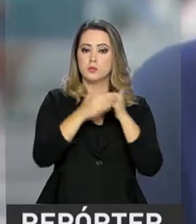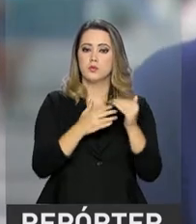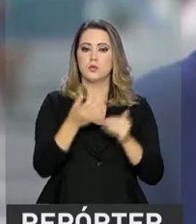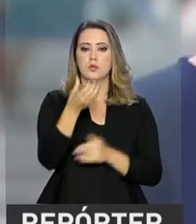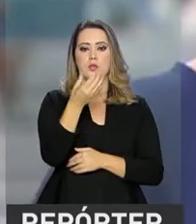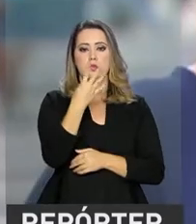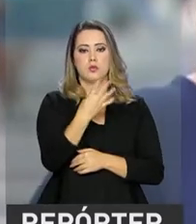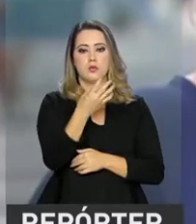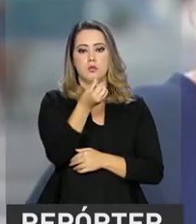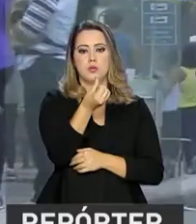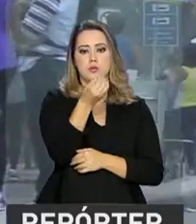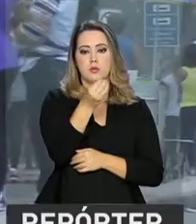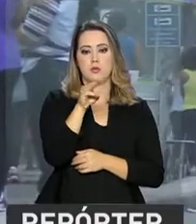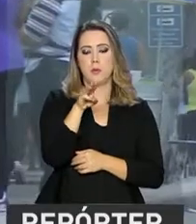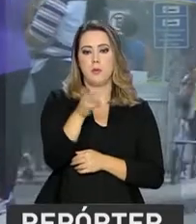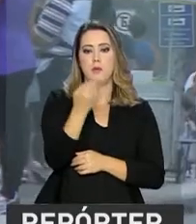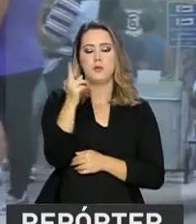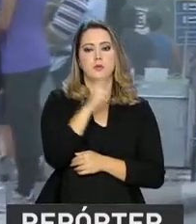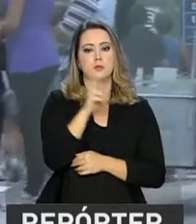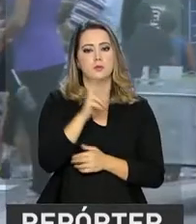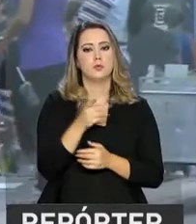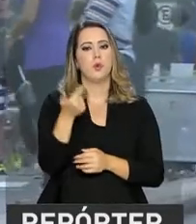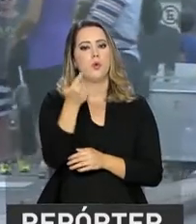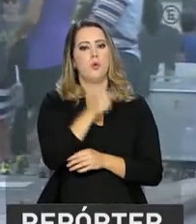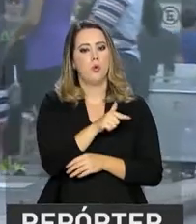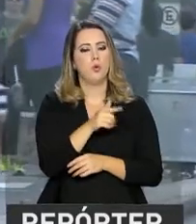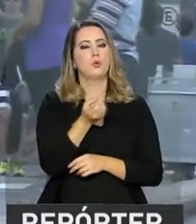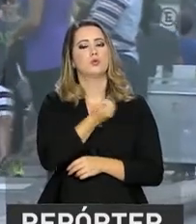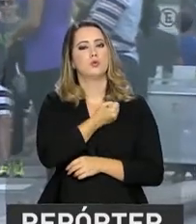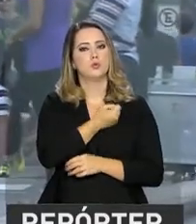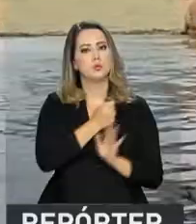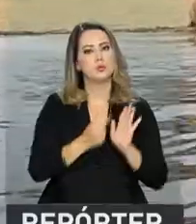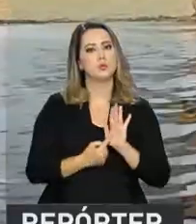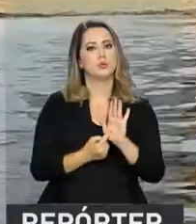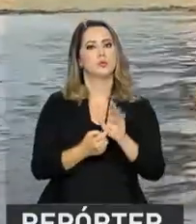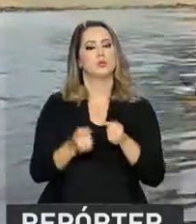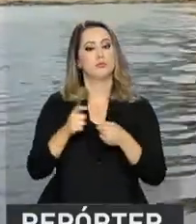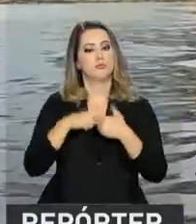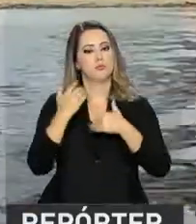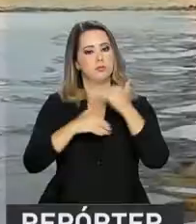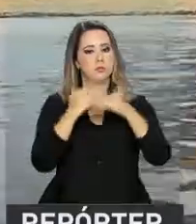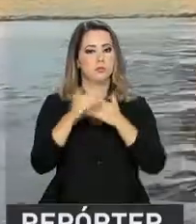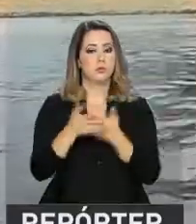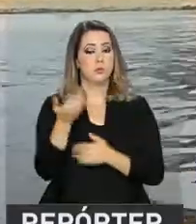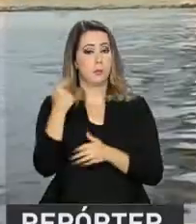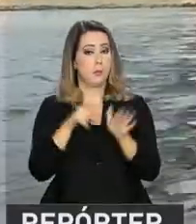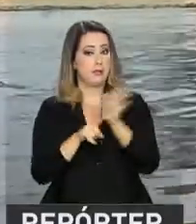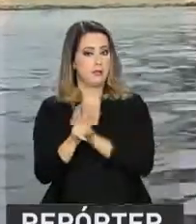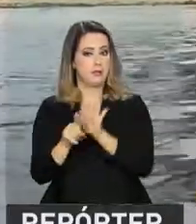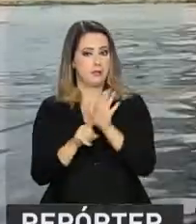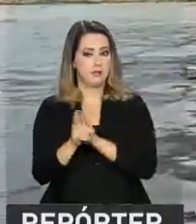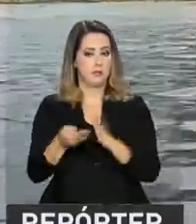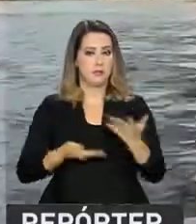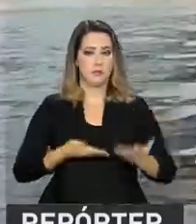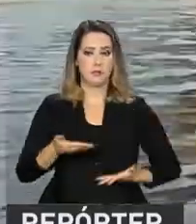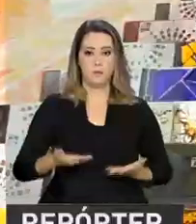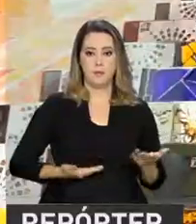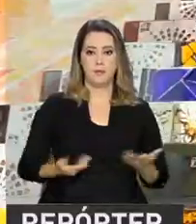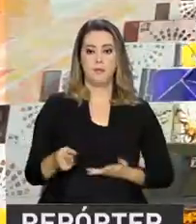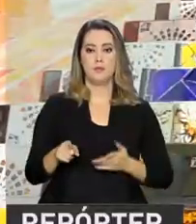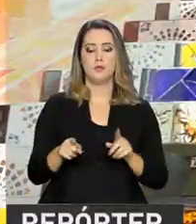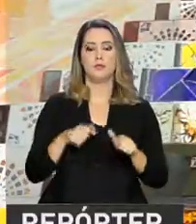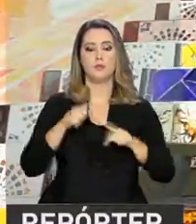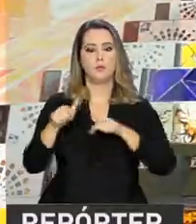milhões de reais. Outros dados comprovam essa retomada. Na última pesquisa mensal de serviços divulgada pelo IBGE,